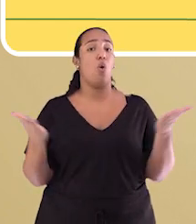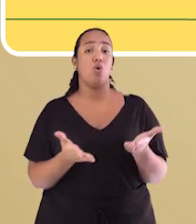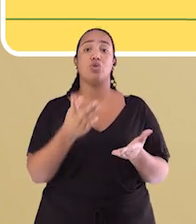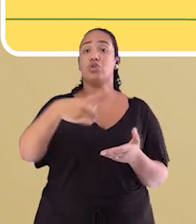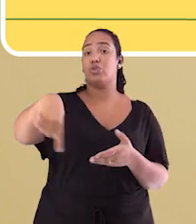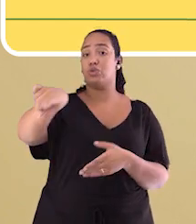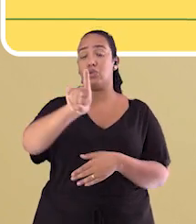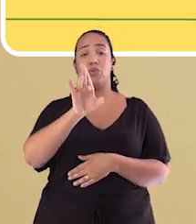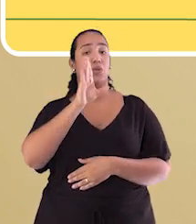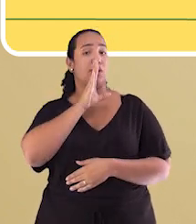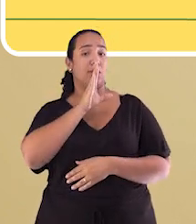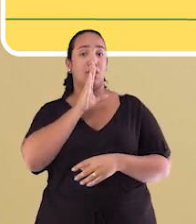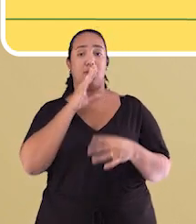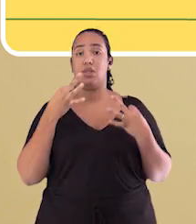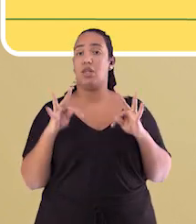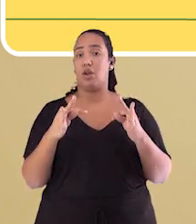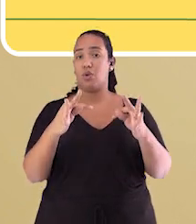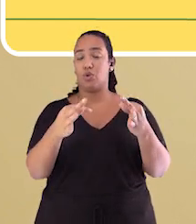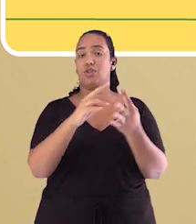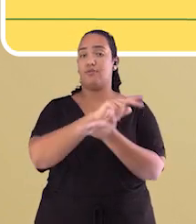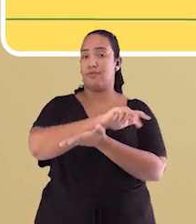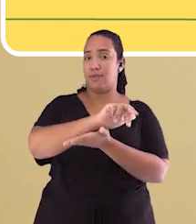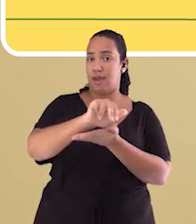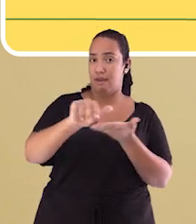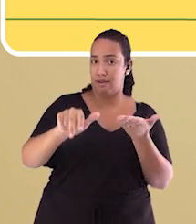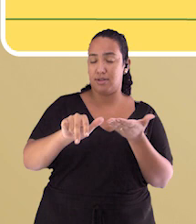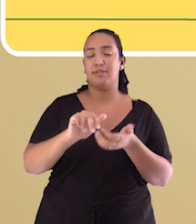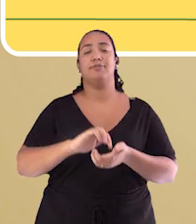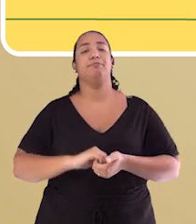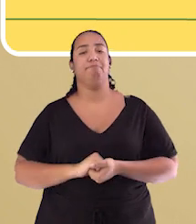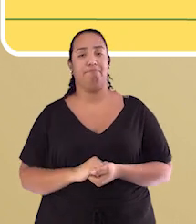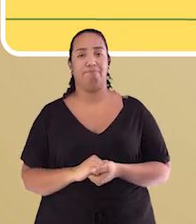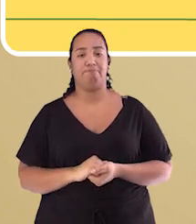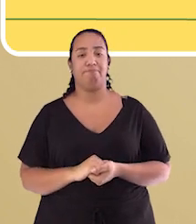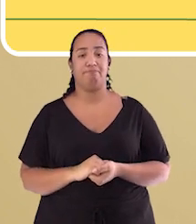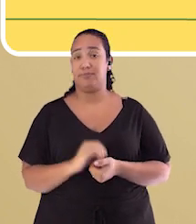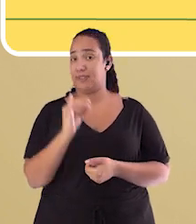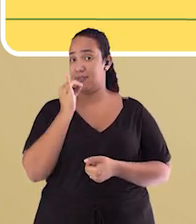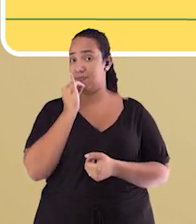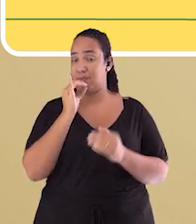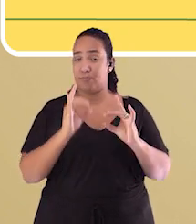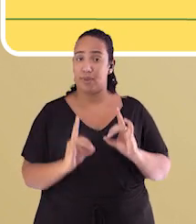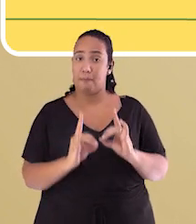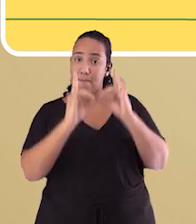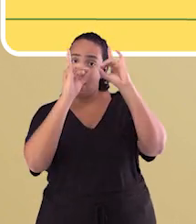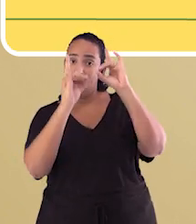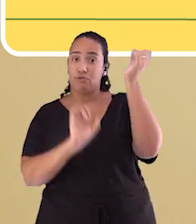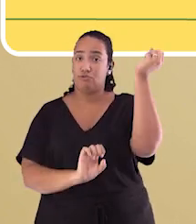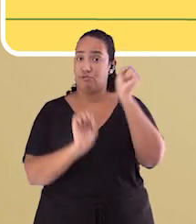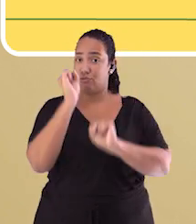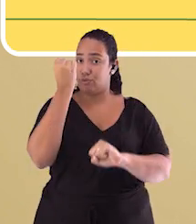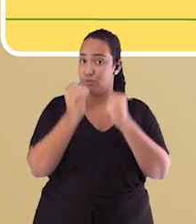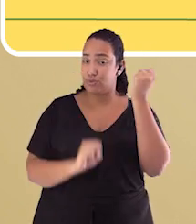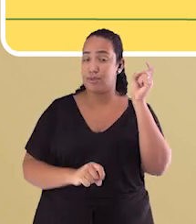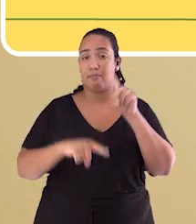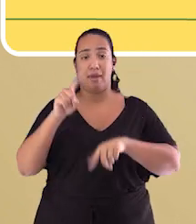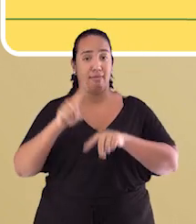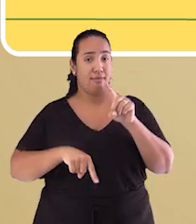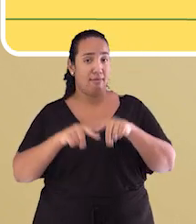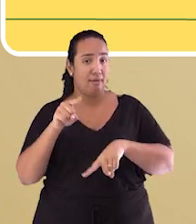termos todas as tecnologias e desenvolvimentos que conhecemos hoje. Os prédios, as indústrias, os